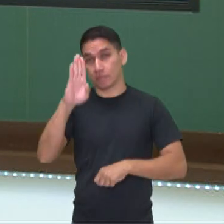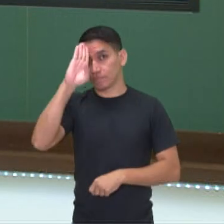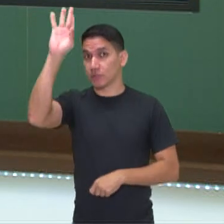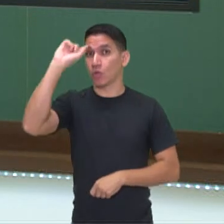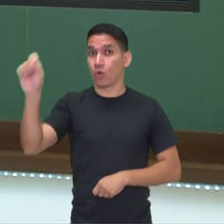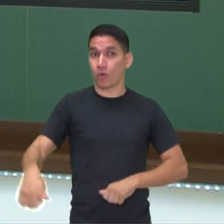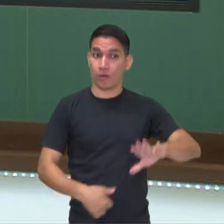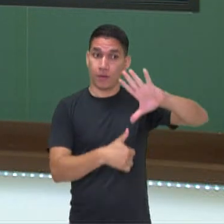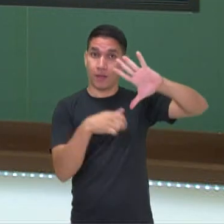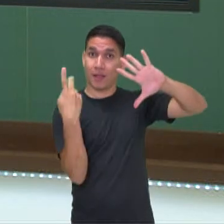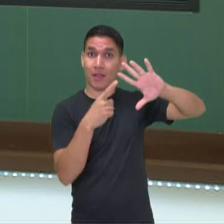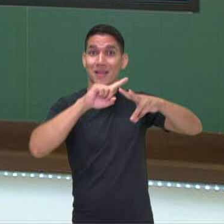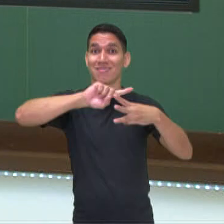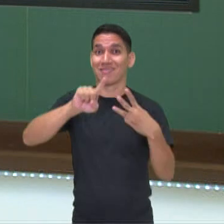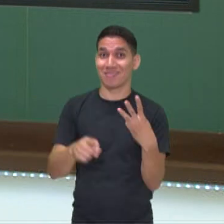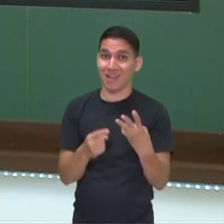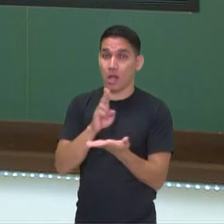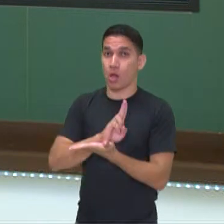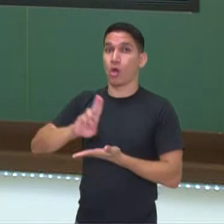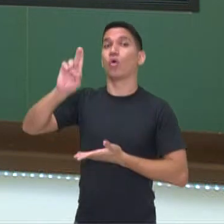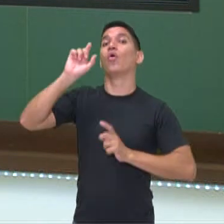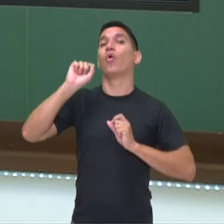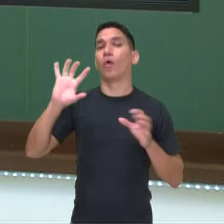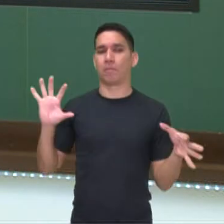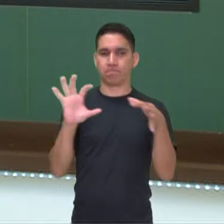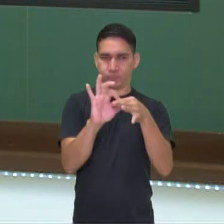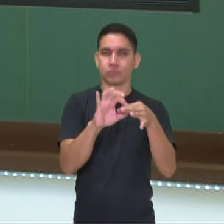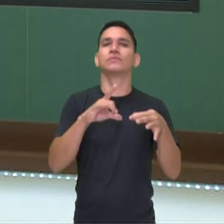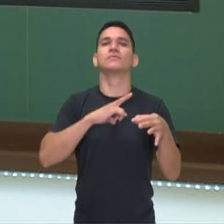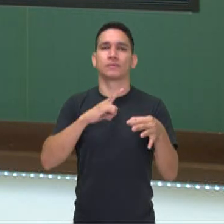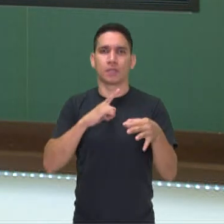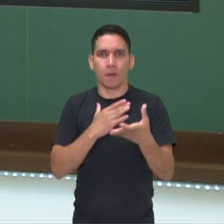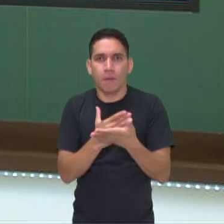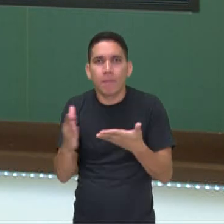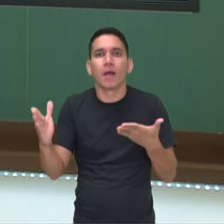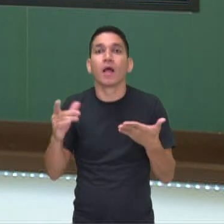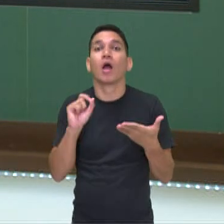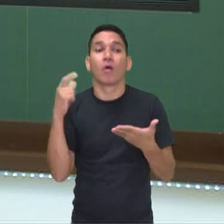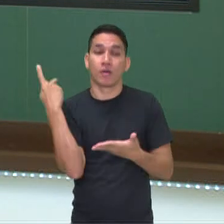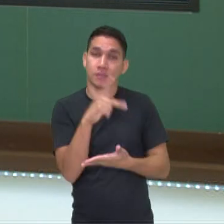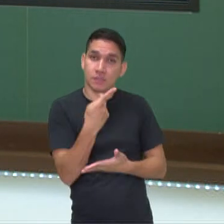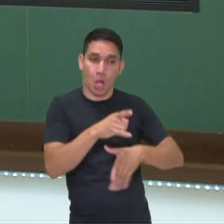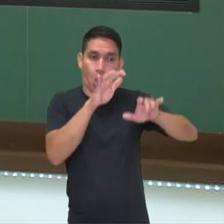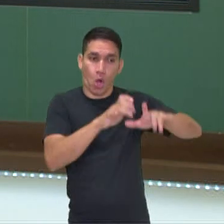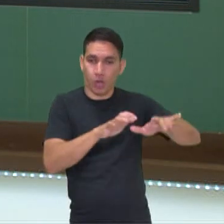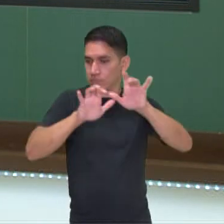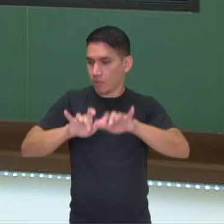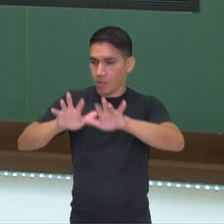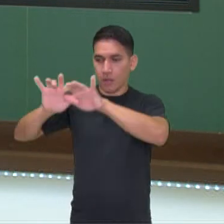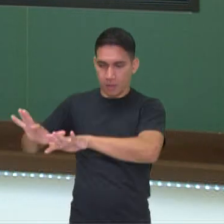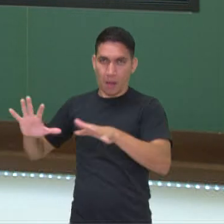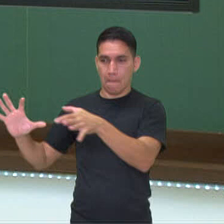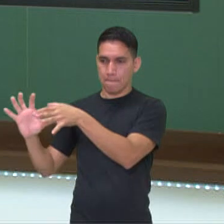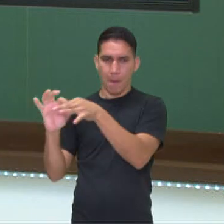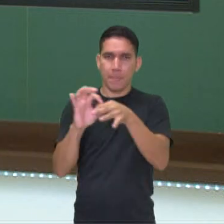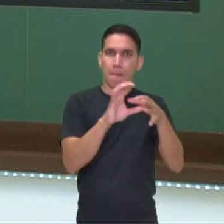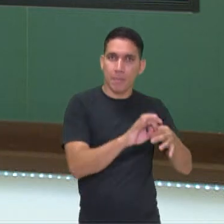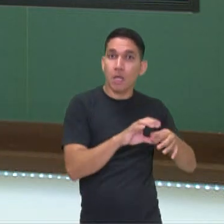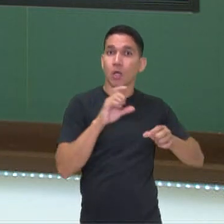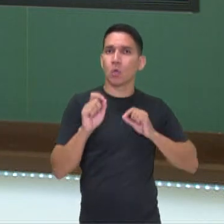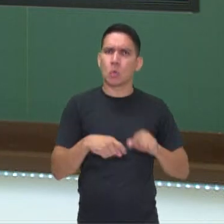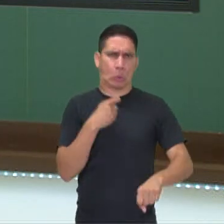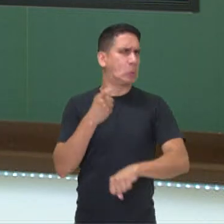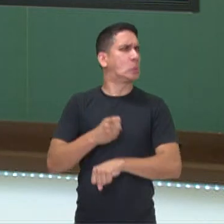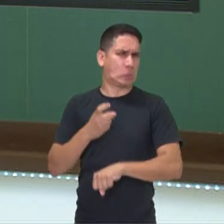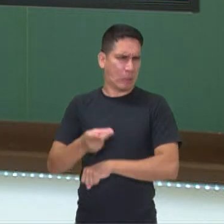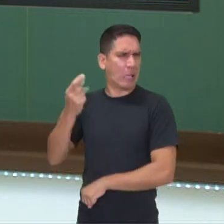3 instituições de ensino superior foram ligadas, tiveram seus computadores interligados de forma muito rudimentar, de